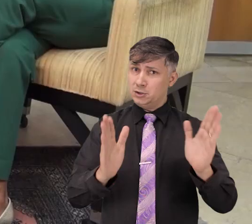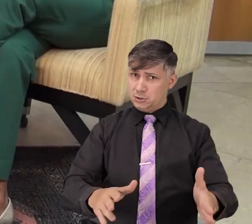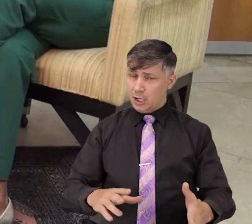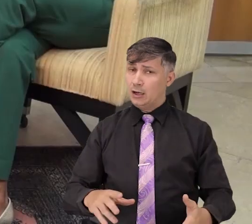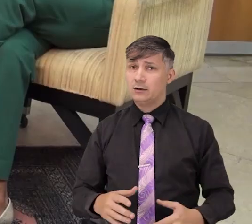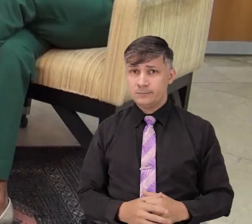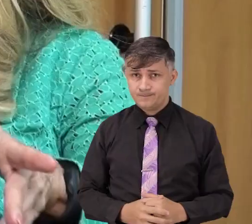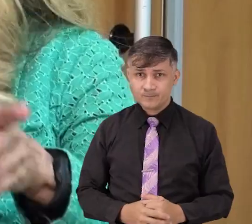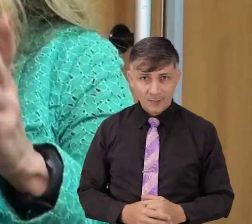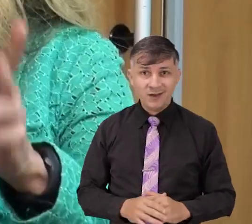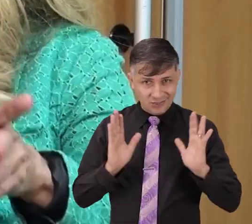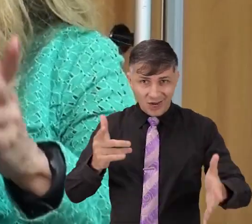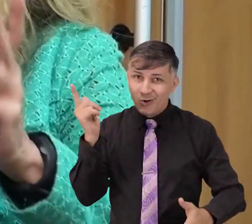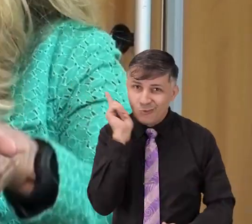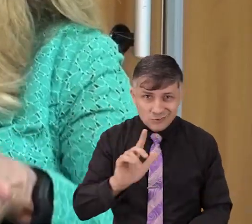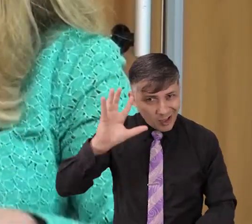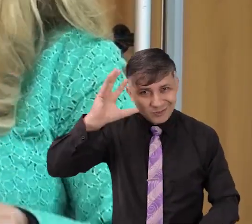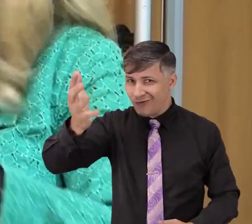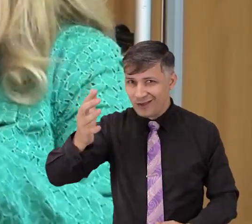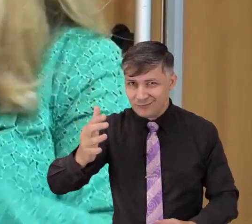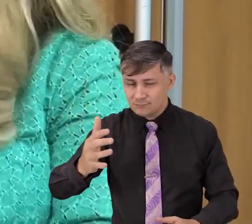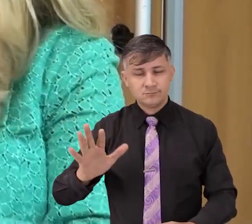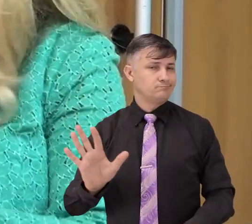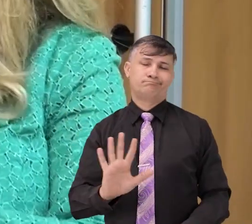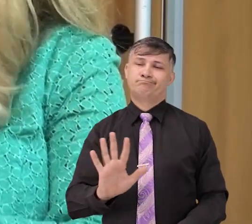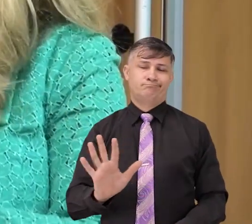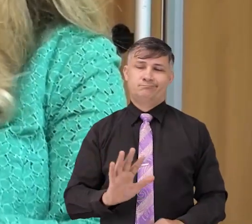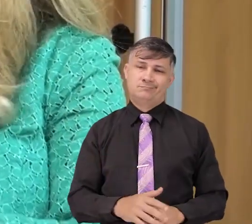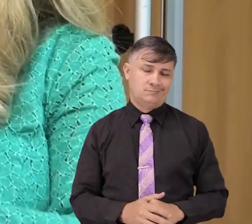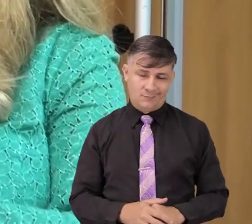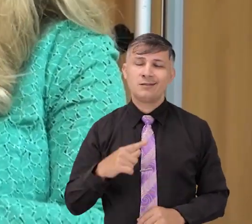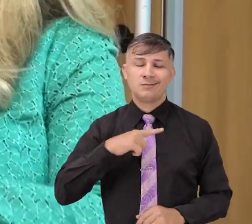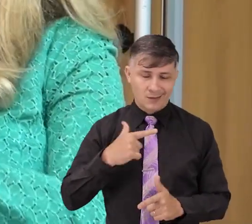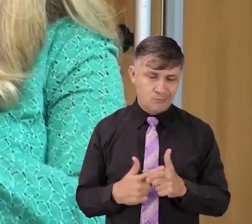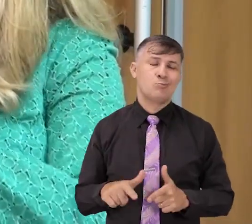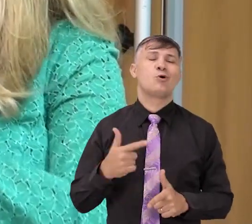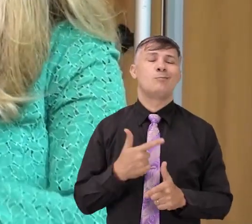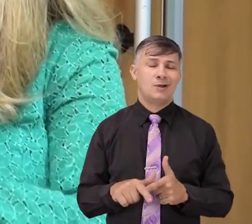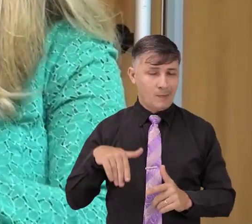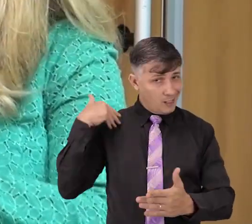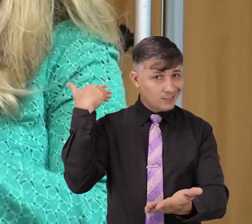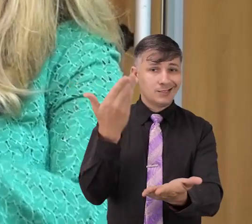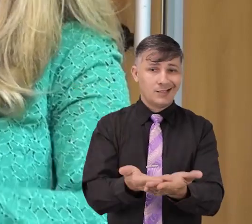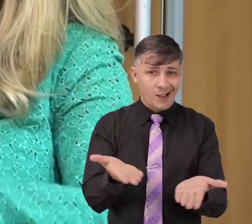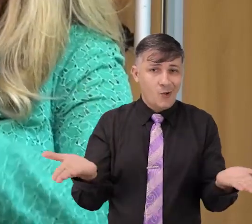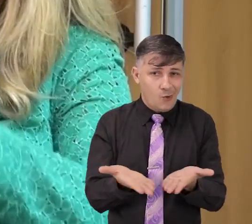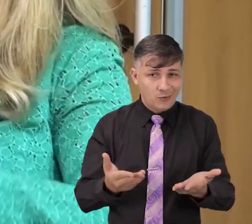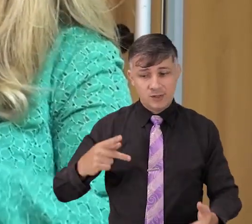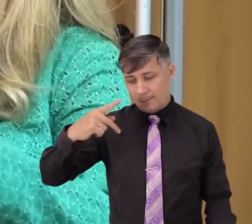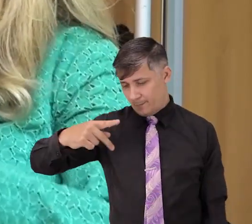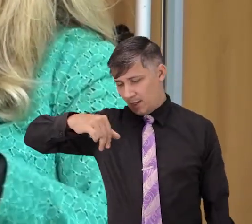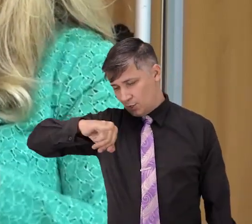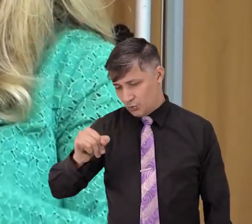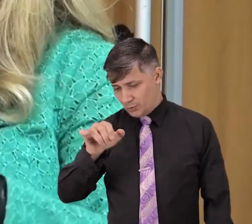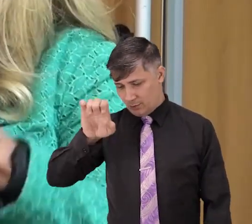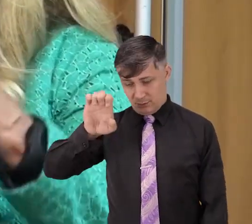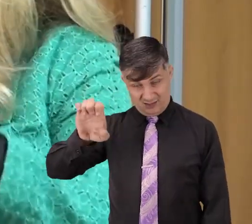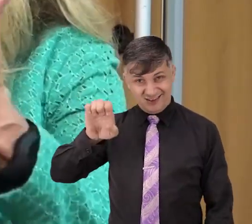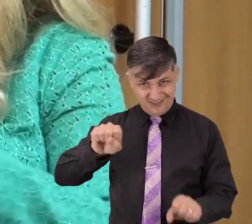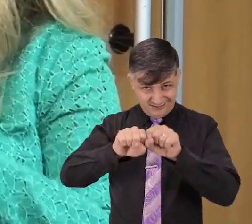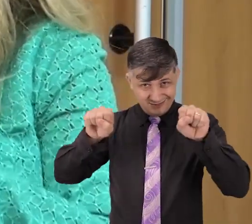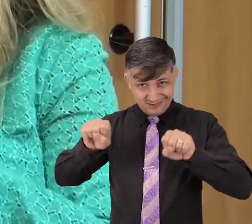ainda problemas com o PJE também na Justiça do Trabalho. Mas o fato que